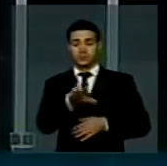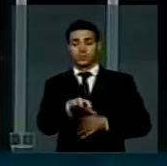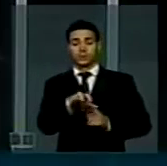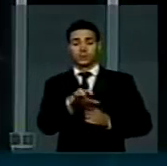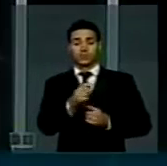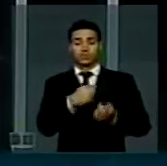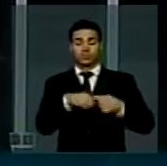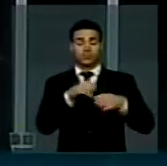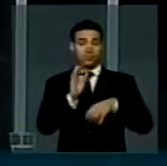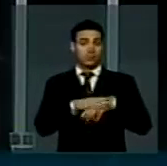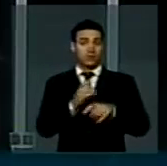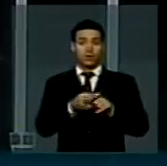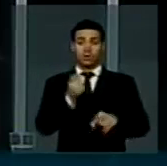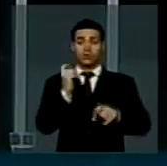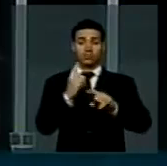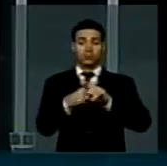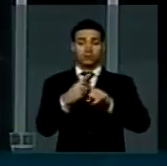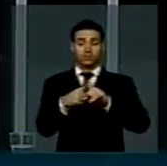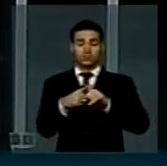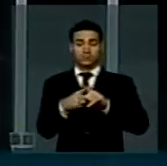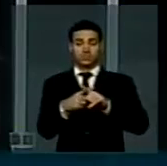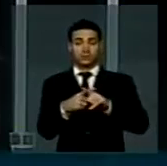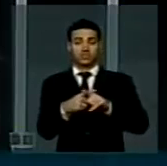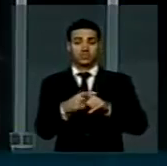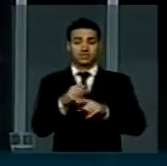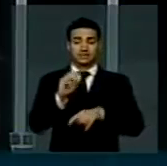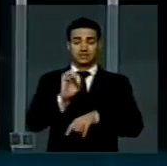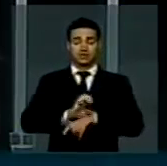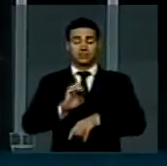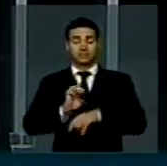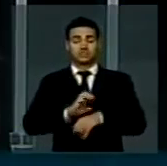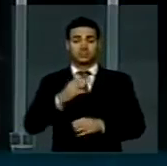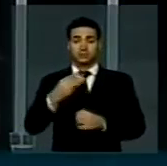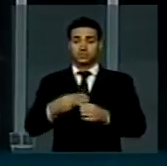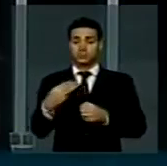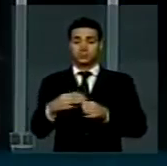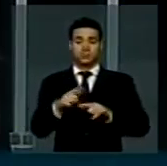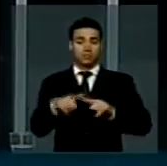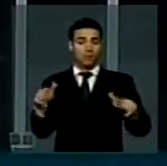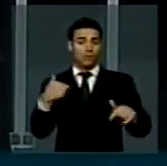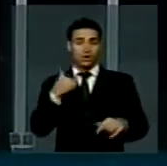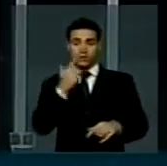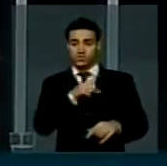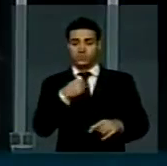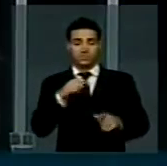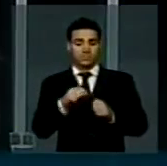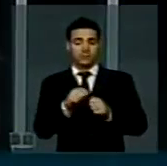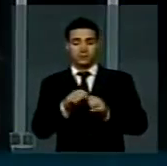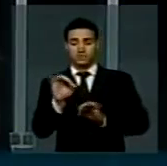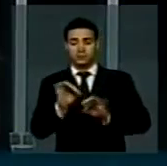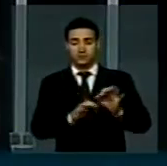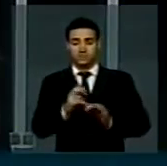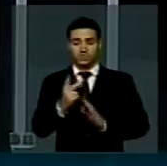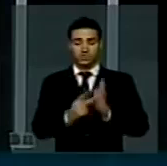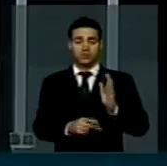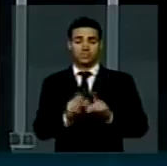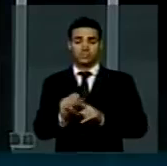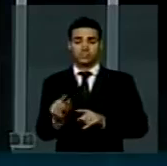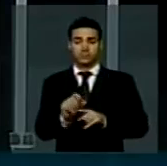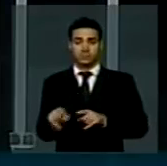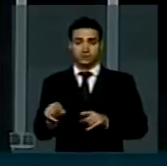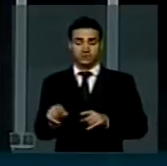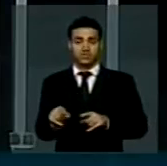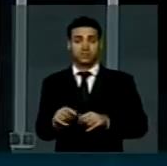país, porque os convenientes, os estados e o município não tiveram condições de executar programas de investimento.